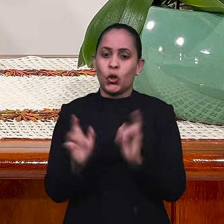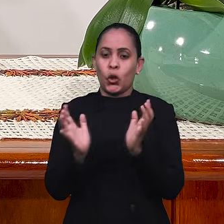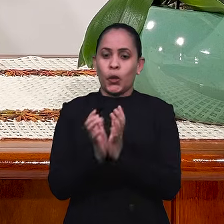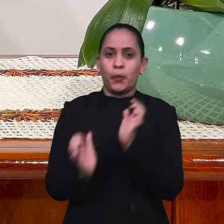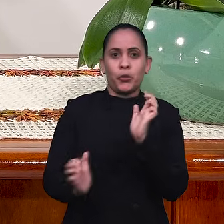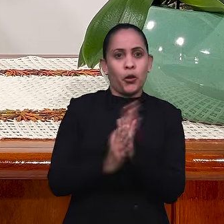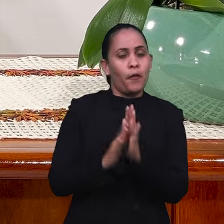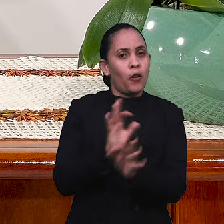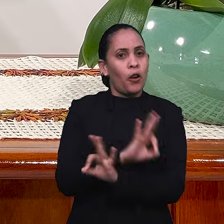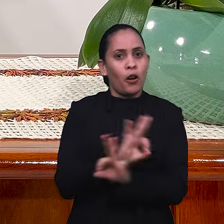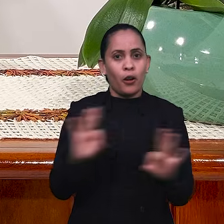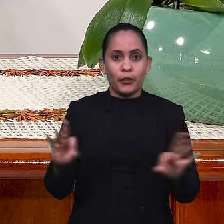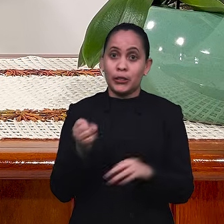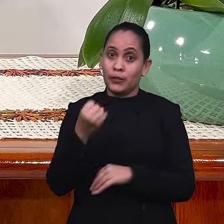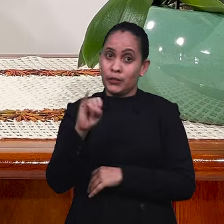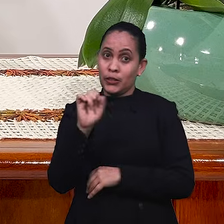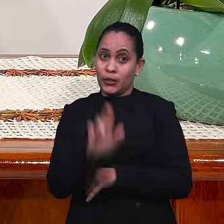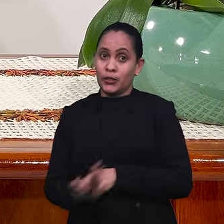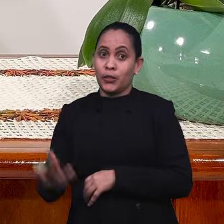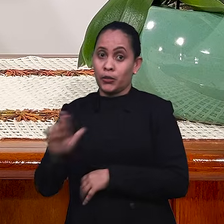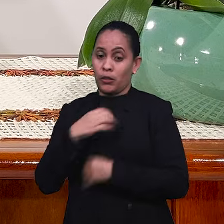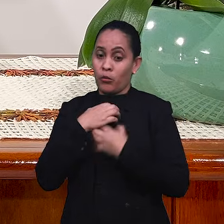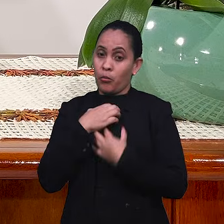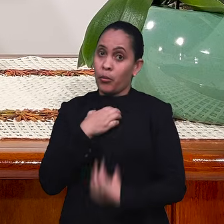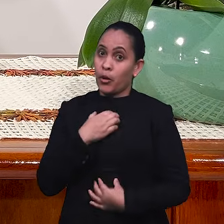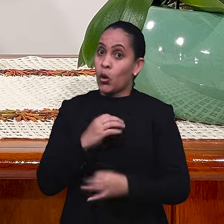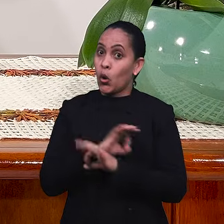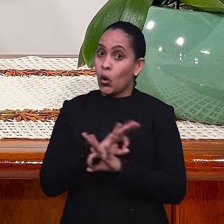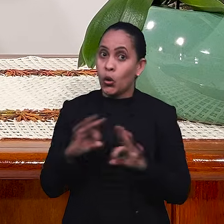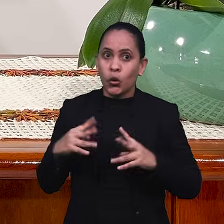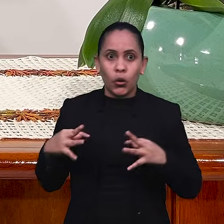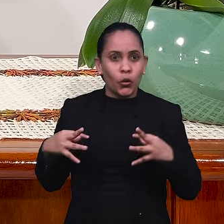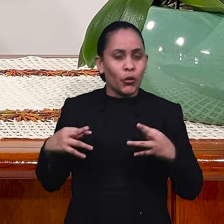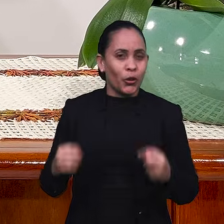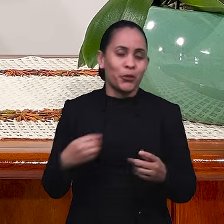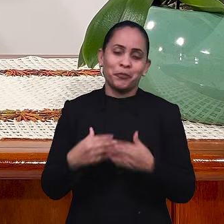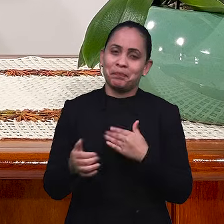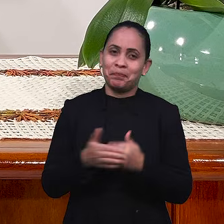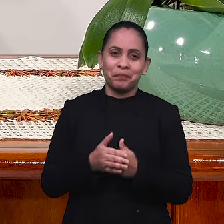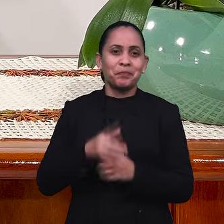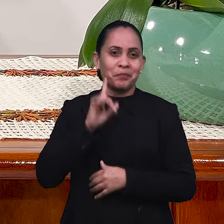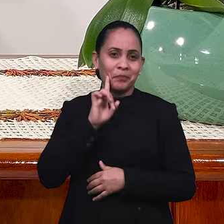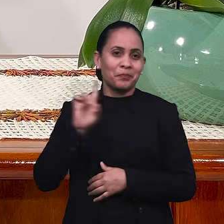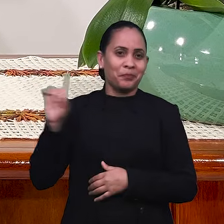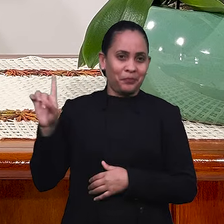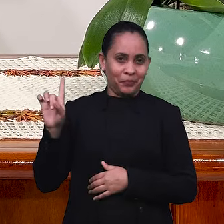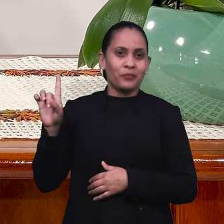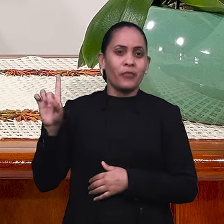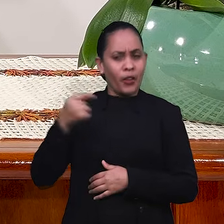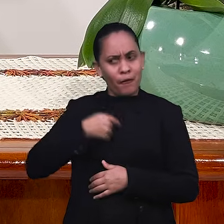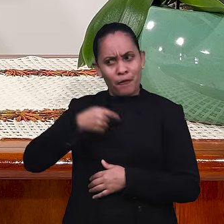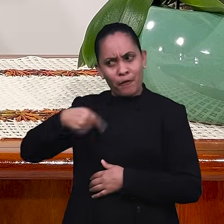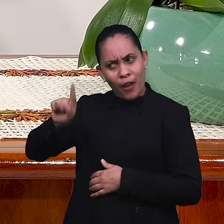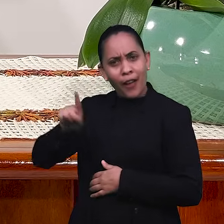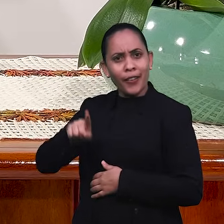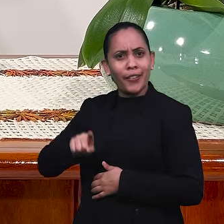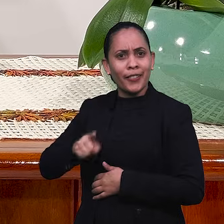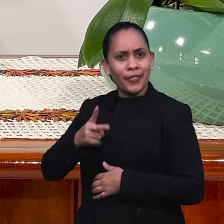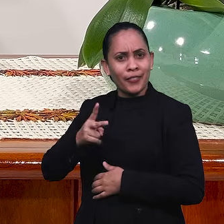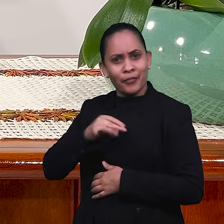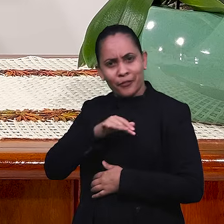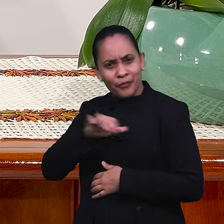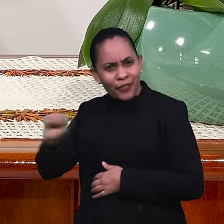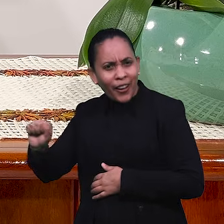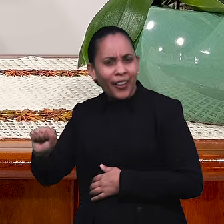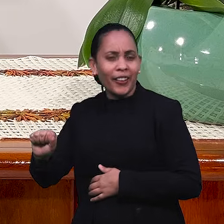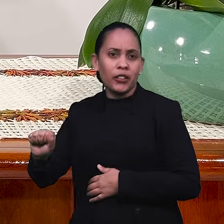louvor, ótimo. Se você está sendo usado como obreiro, ótimo. Seja o que for, mas complete o id na sua vida. Não fique só